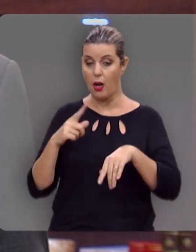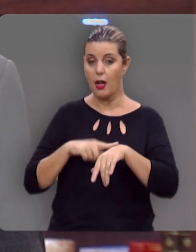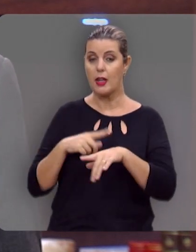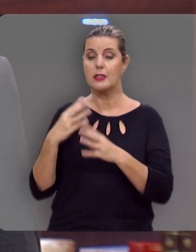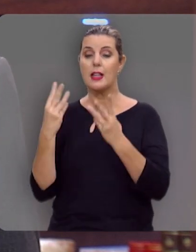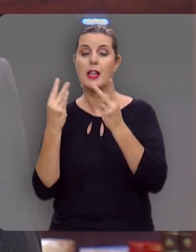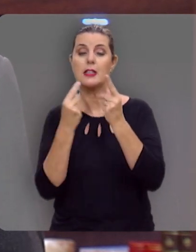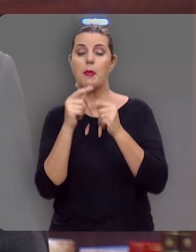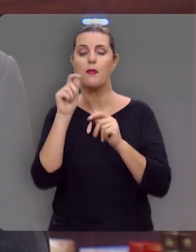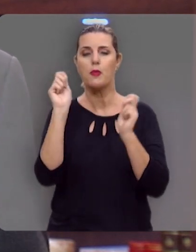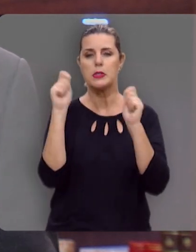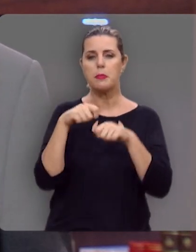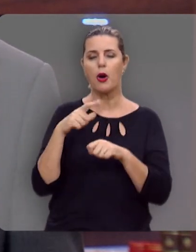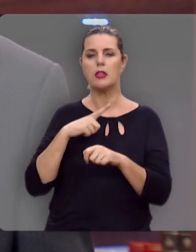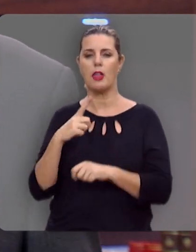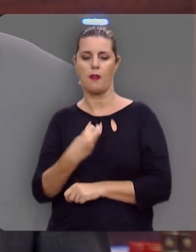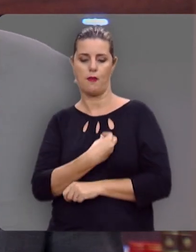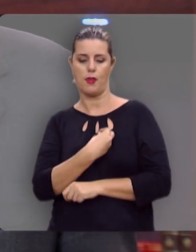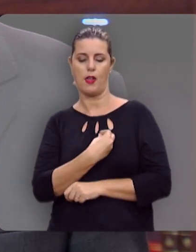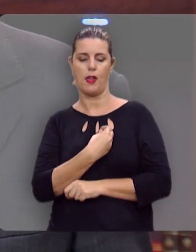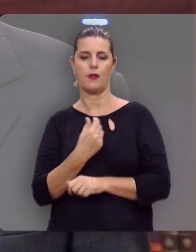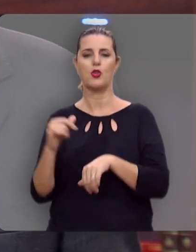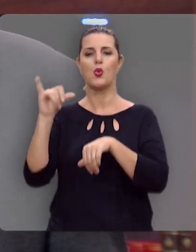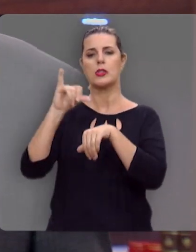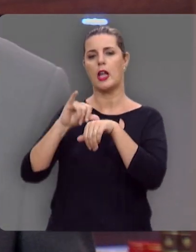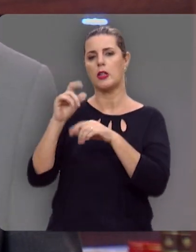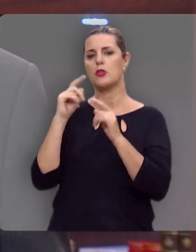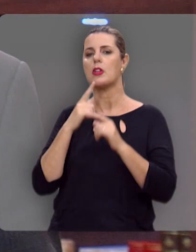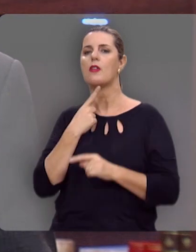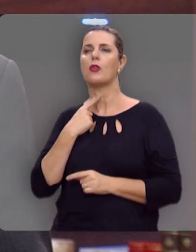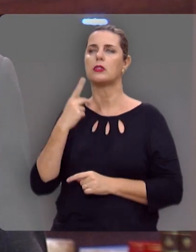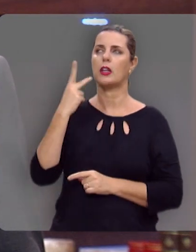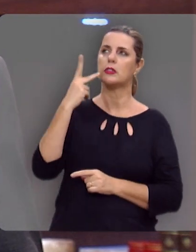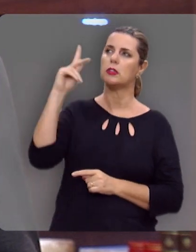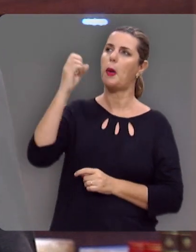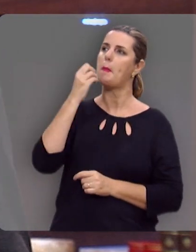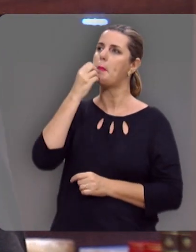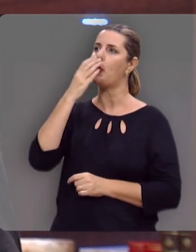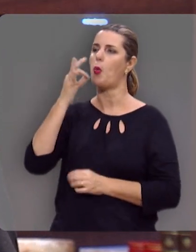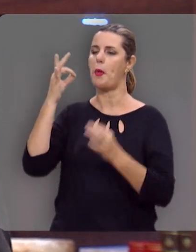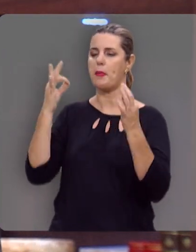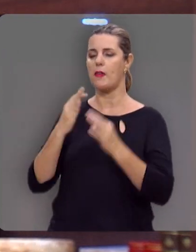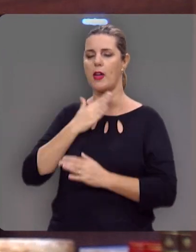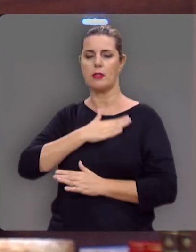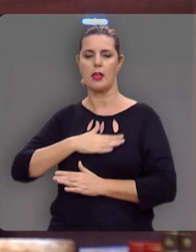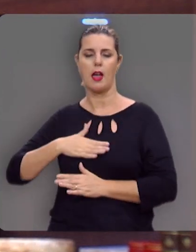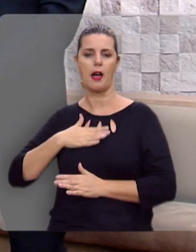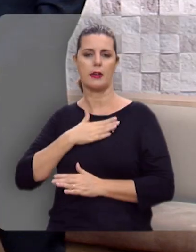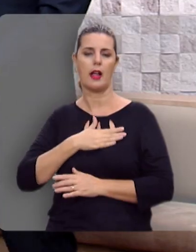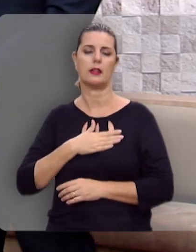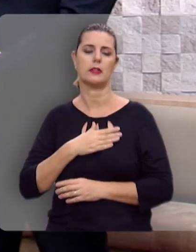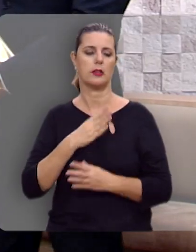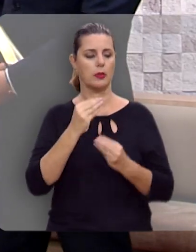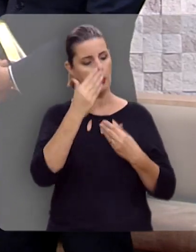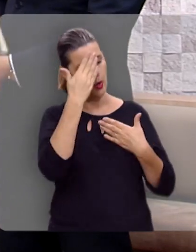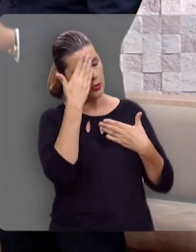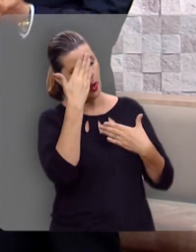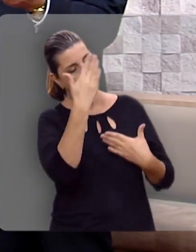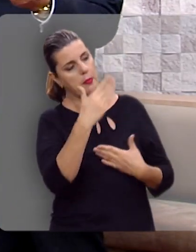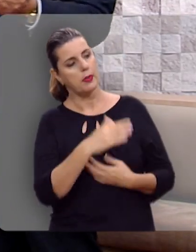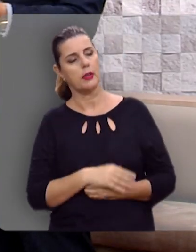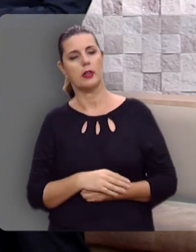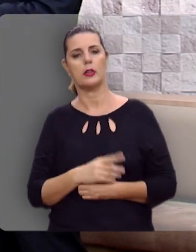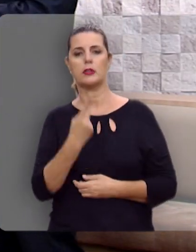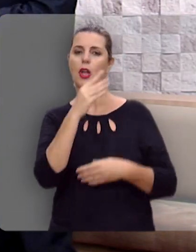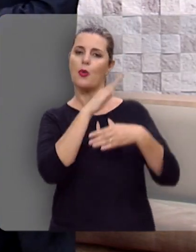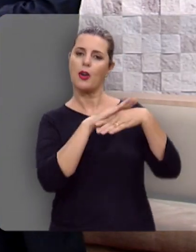dessa sensibilidade você possa caminhar para o centro da vontade de Deus, que é boa, perfeita e agradável. Muito obrigado, pastor. Eu